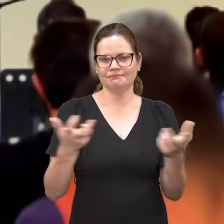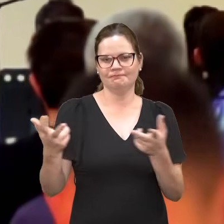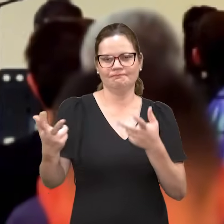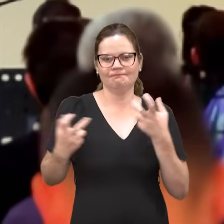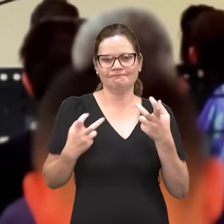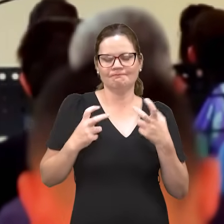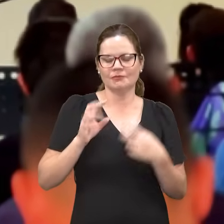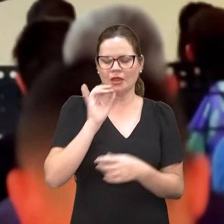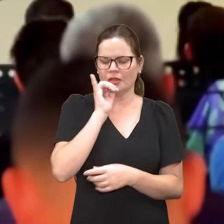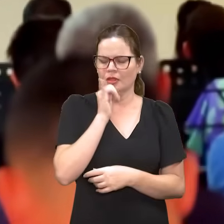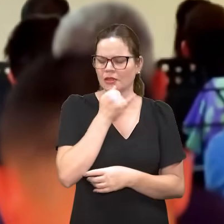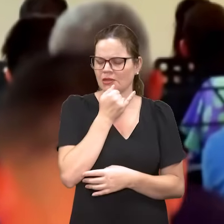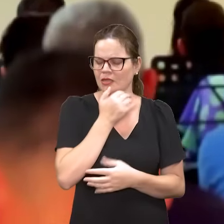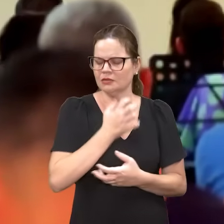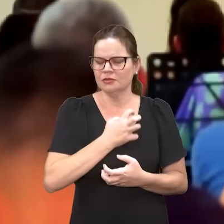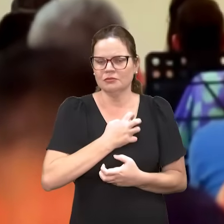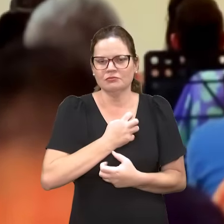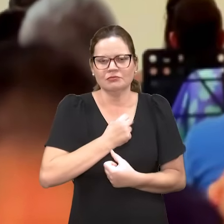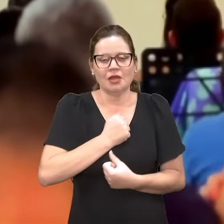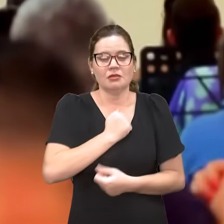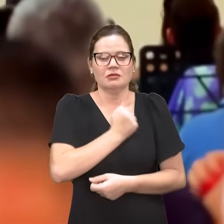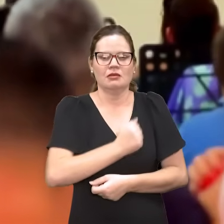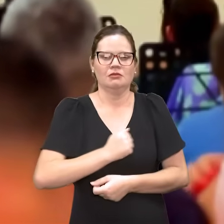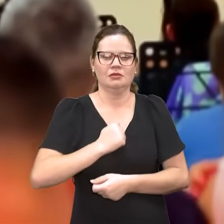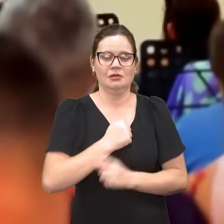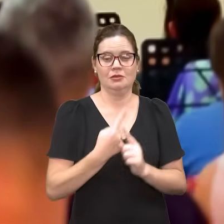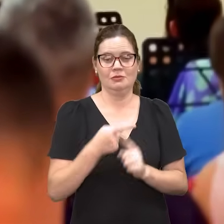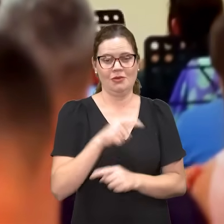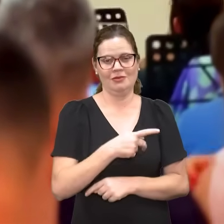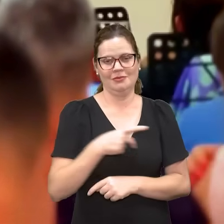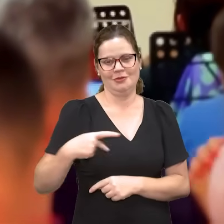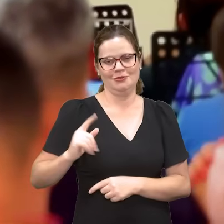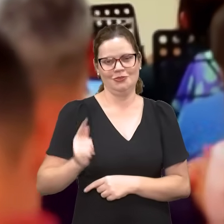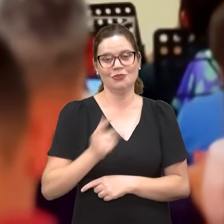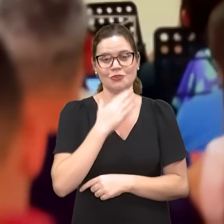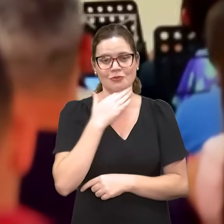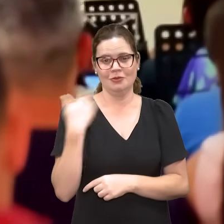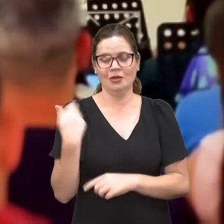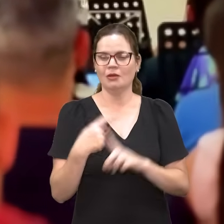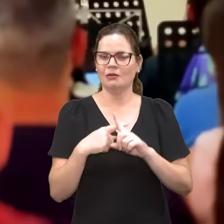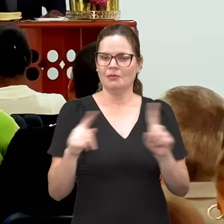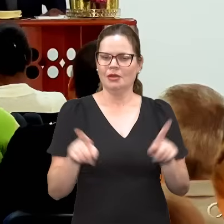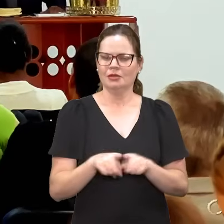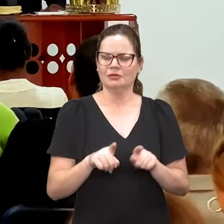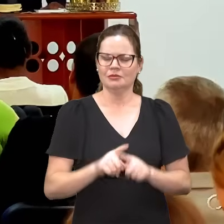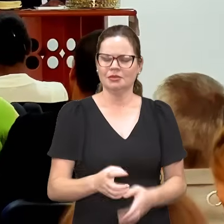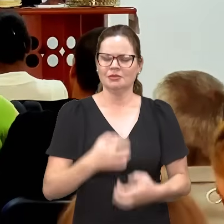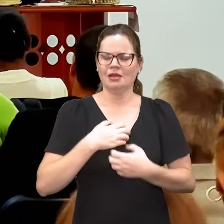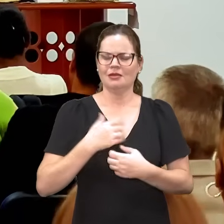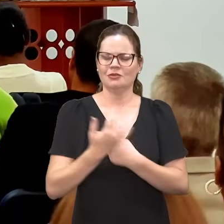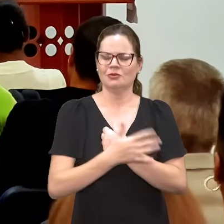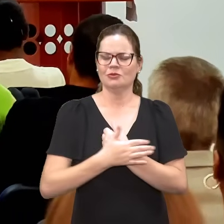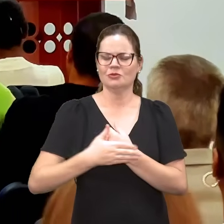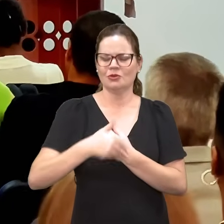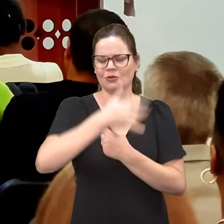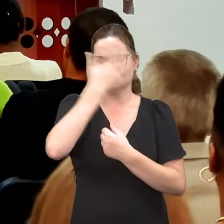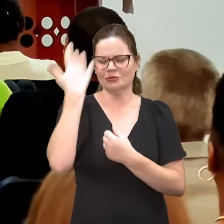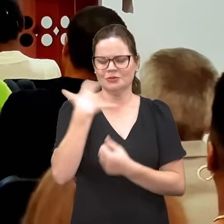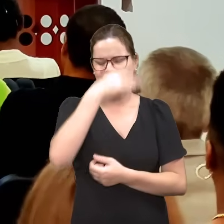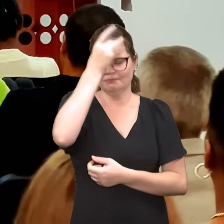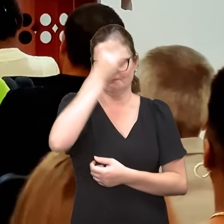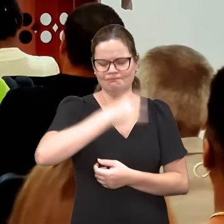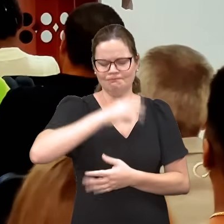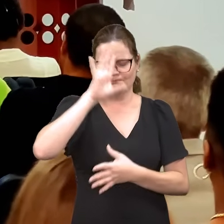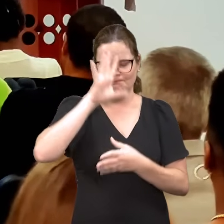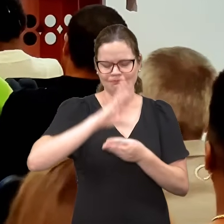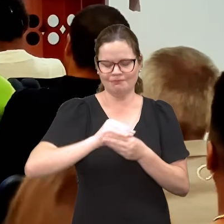de tristeza e pesar pela passagem deste servo valente, mas também havia a alegria e o consolo do Espírito Santo por